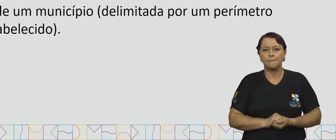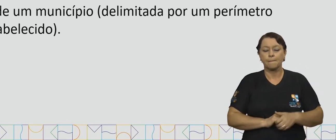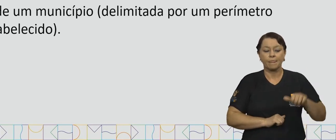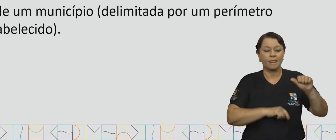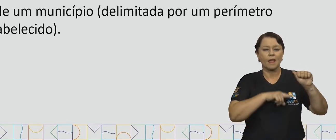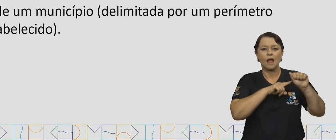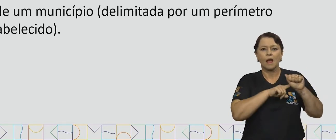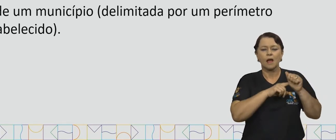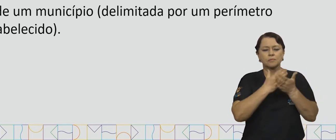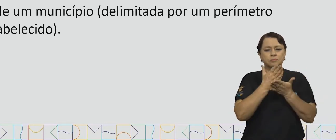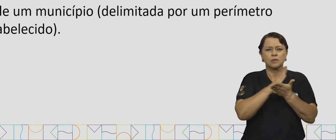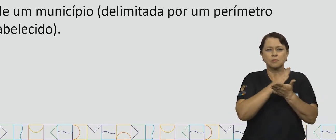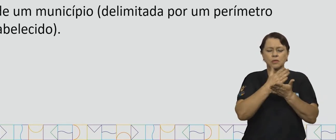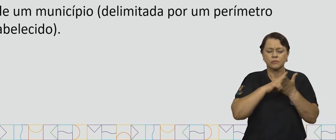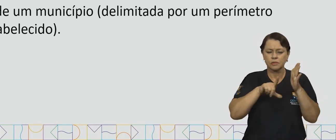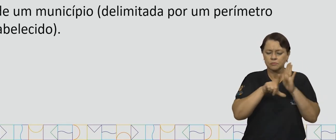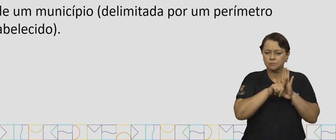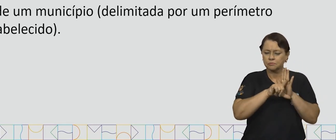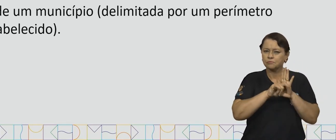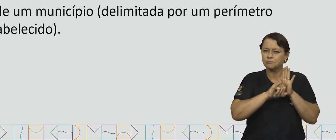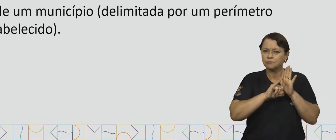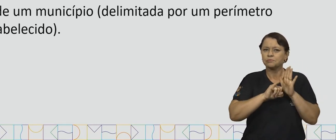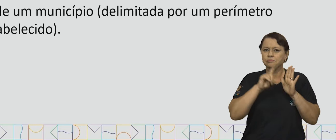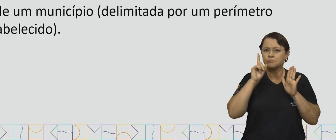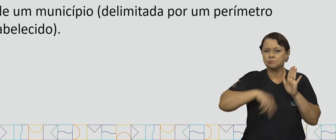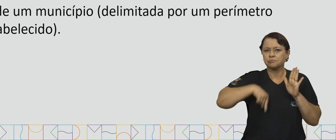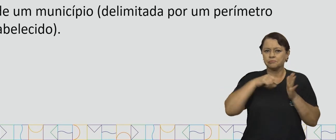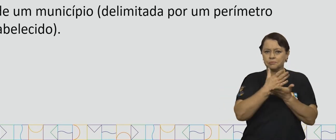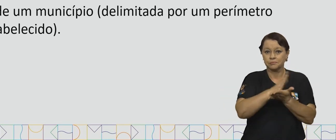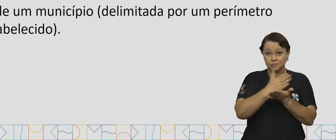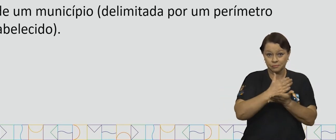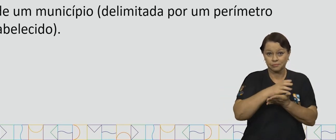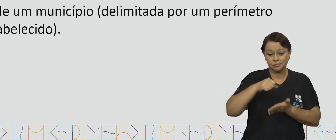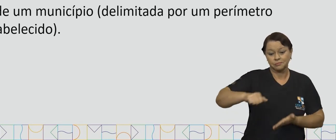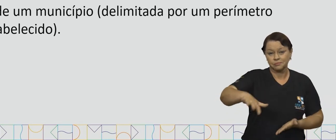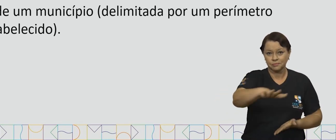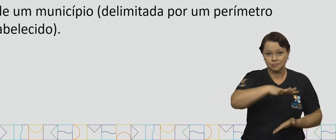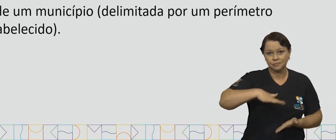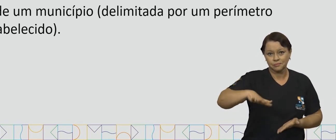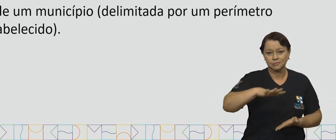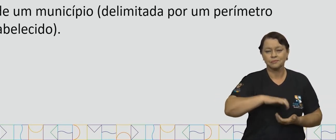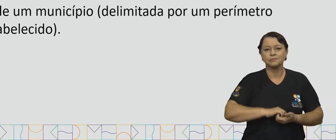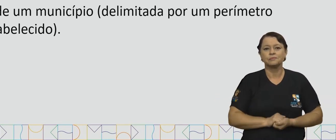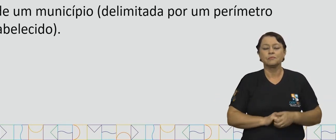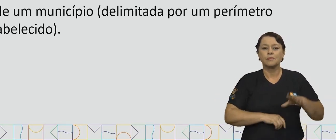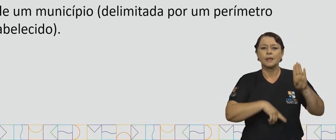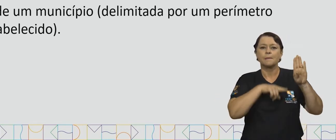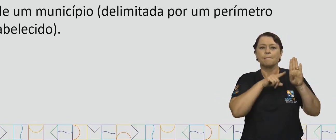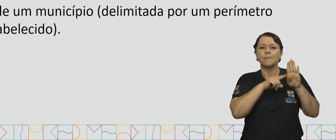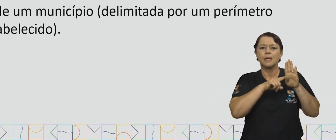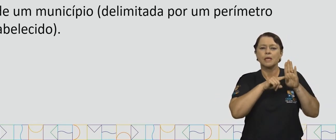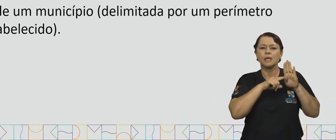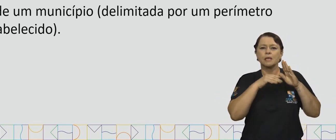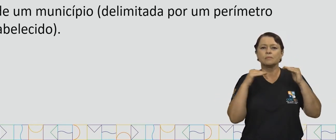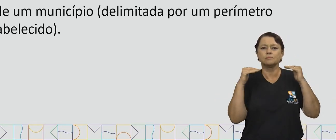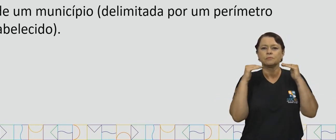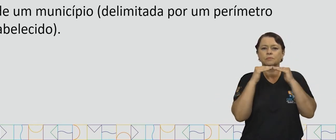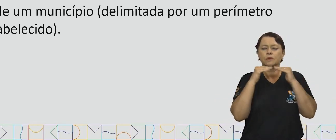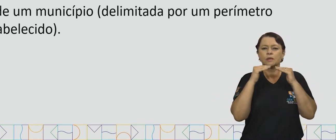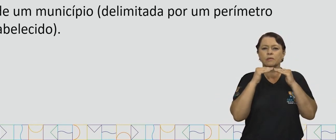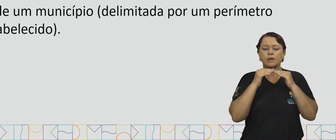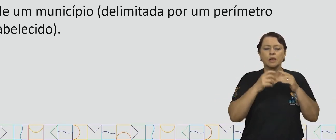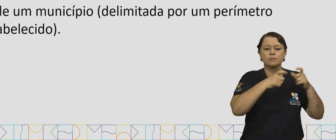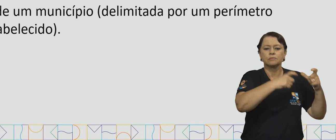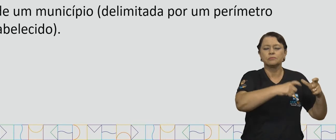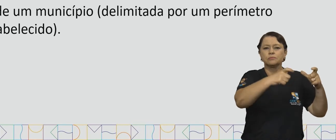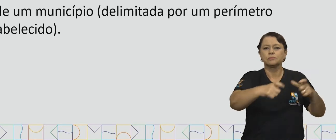uma divisão legalmente realizada de um território. Alternativa B. É o equivalente a várias partes